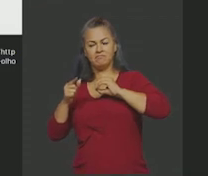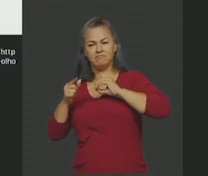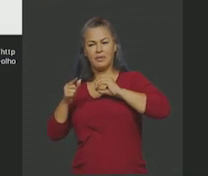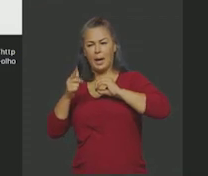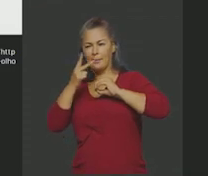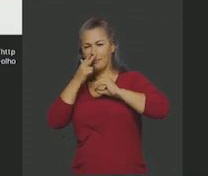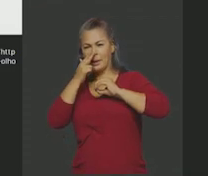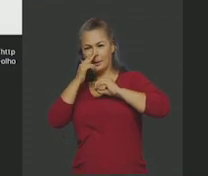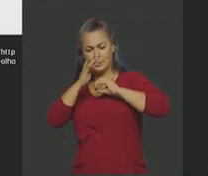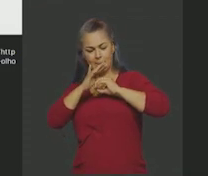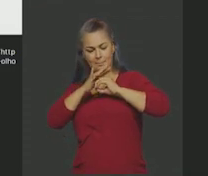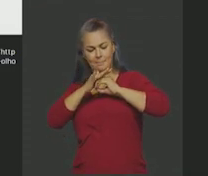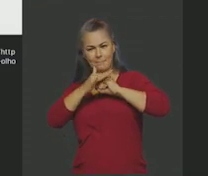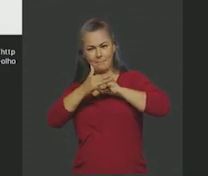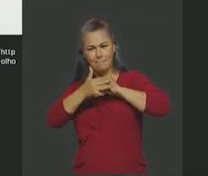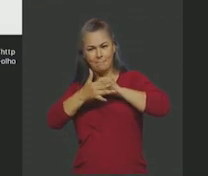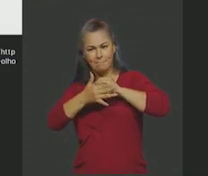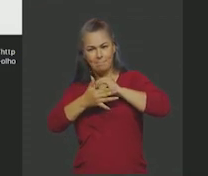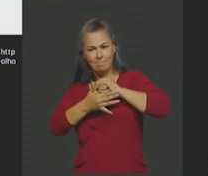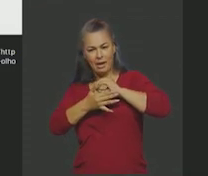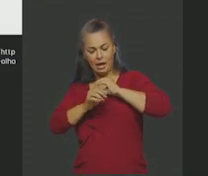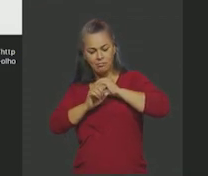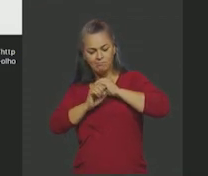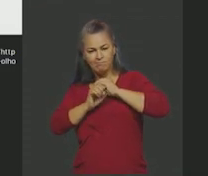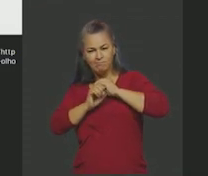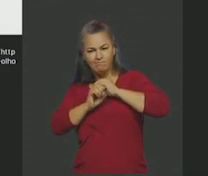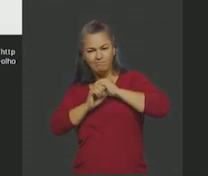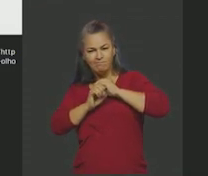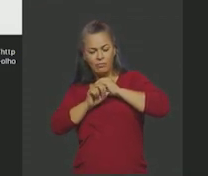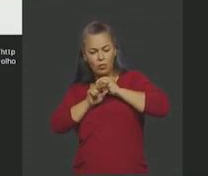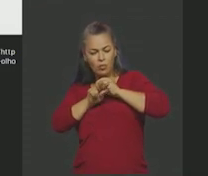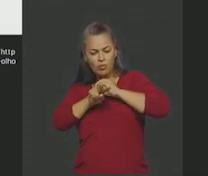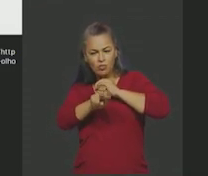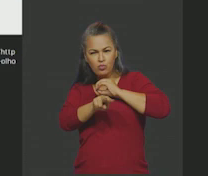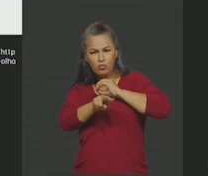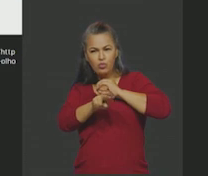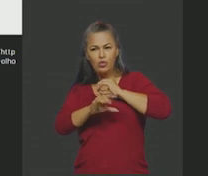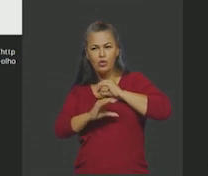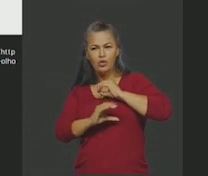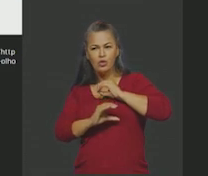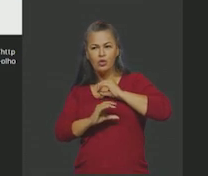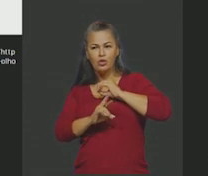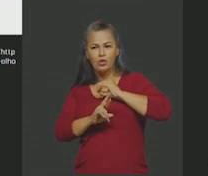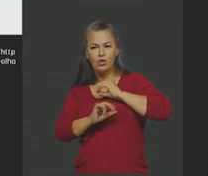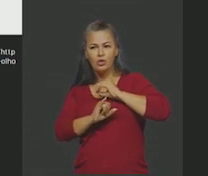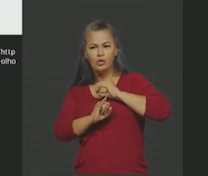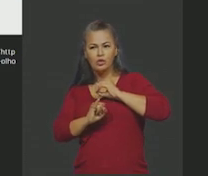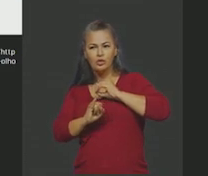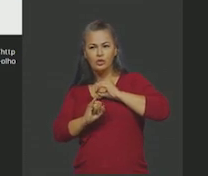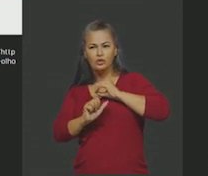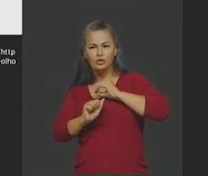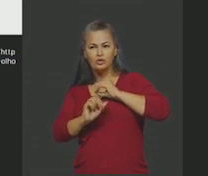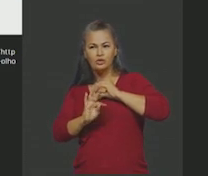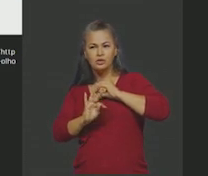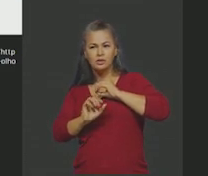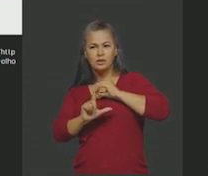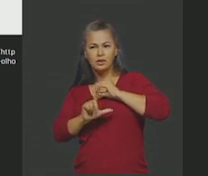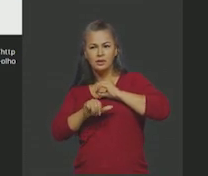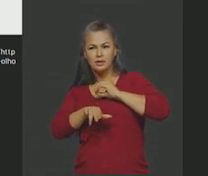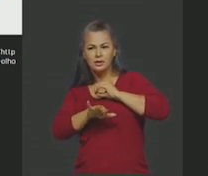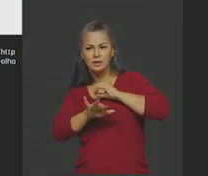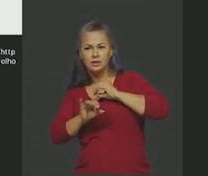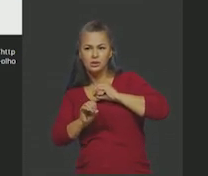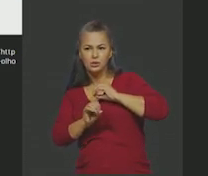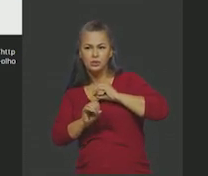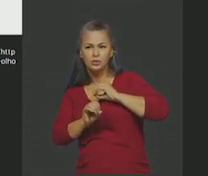uma lente, a focar e jogar a luz num ponto específico, que é lá atrás, né, na retina.